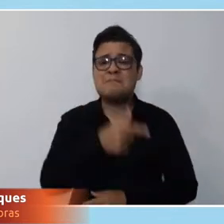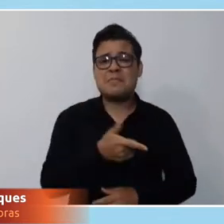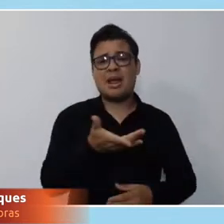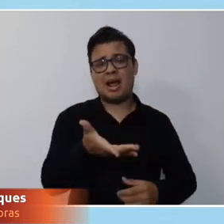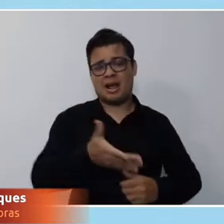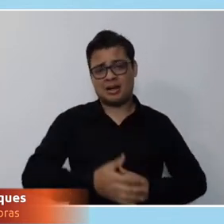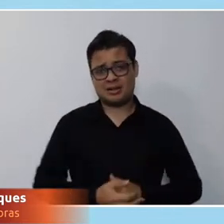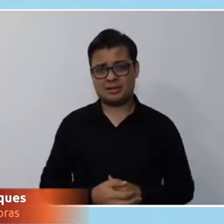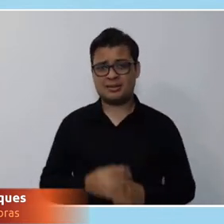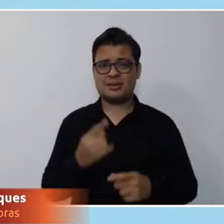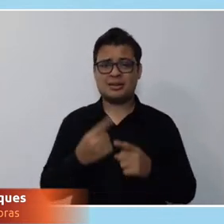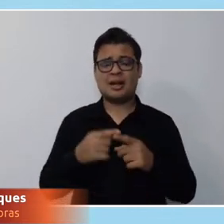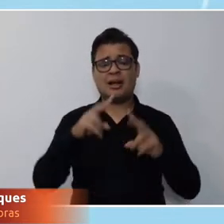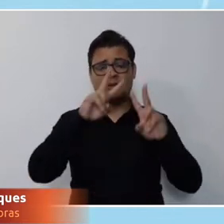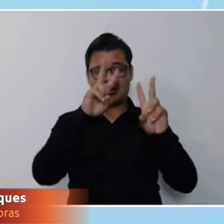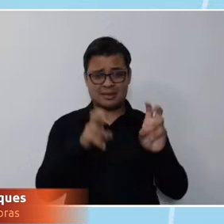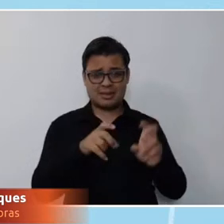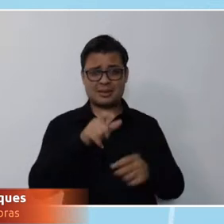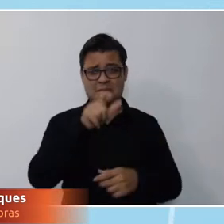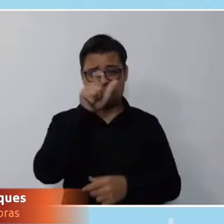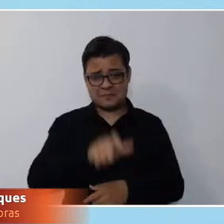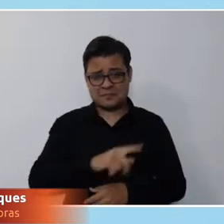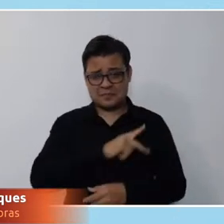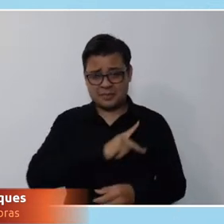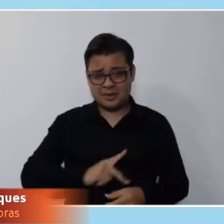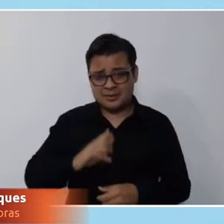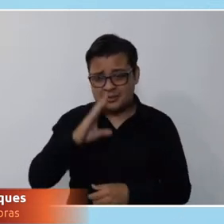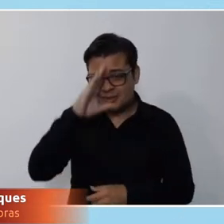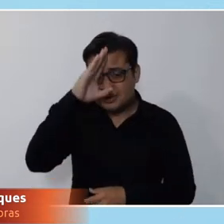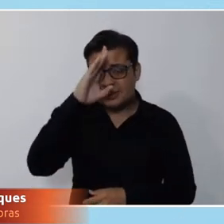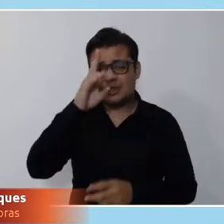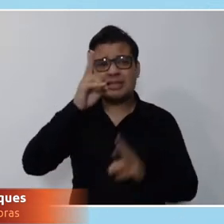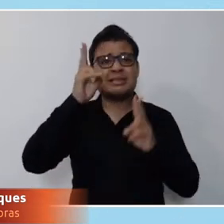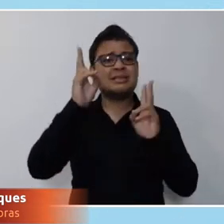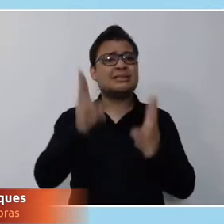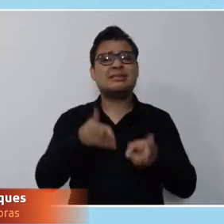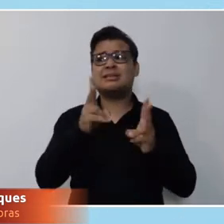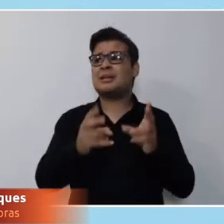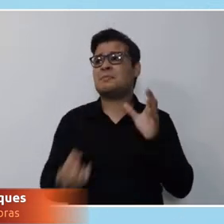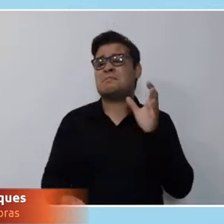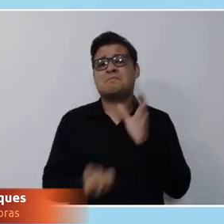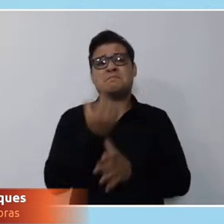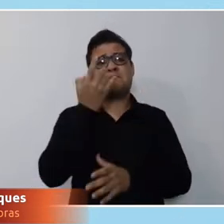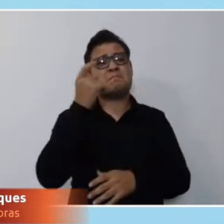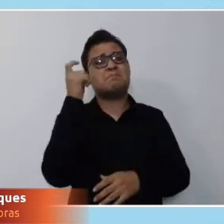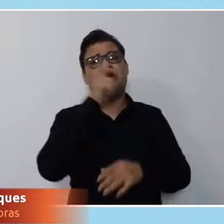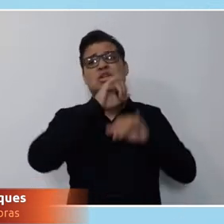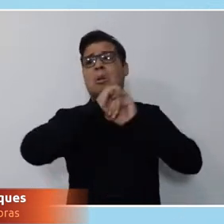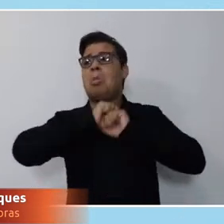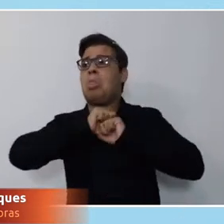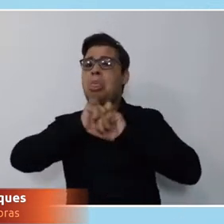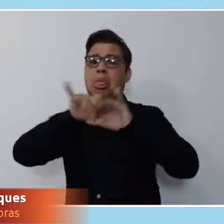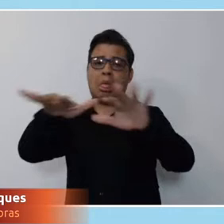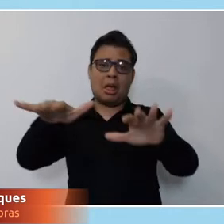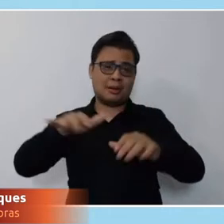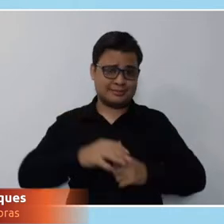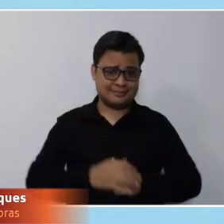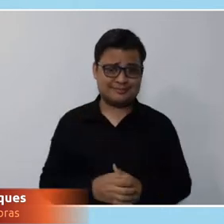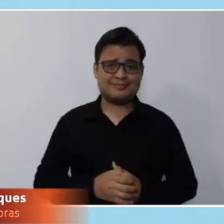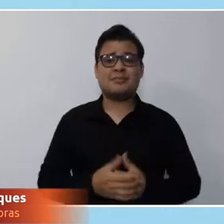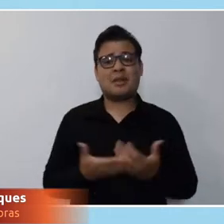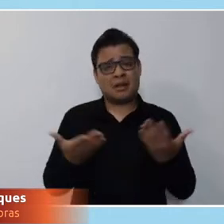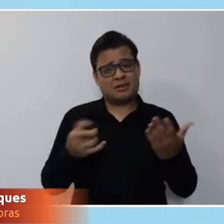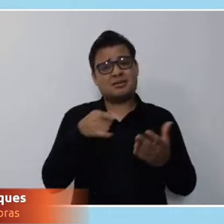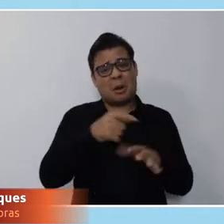o presidente da República nesse momento, Jair Bolsonaro, sempre vai acabar numa fake news ou numa história muito mal contada. E, nesse caso, é uma fake news